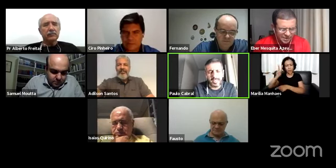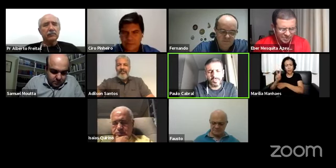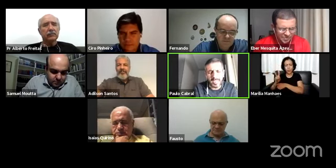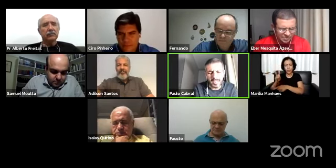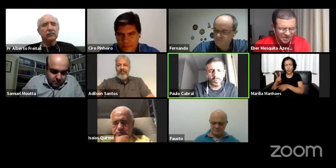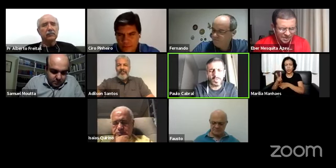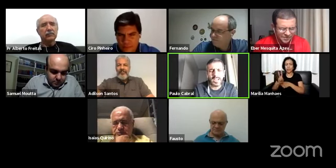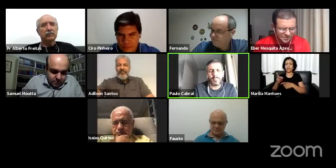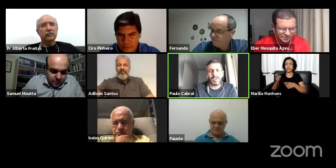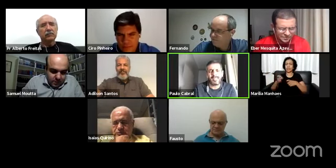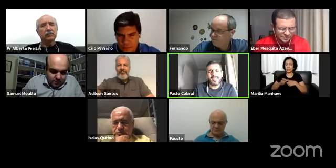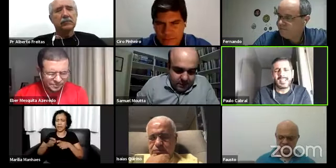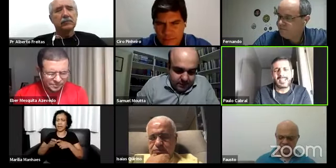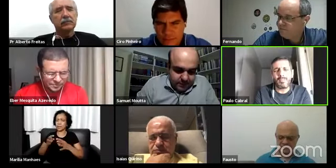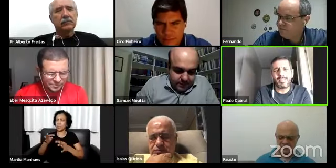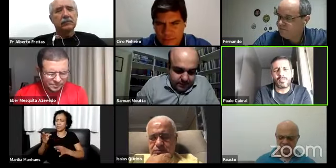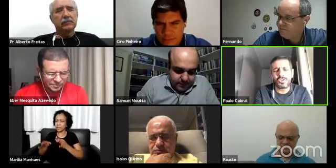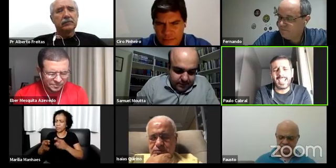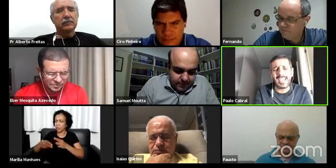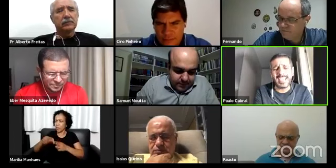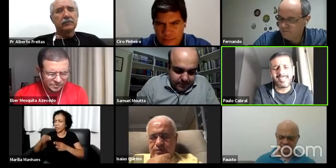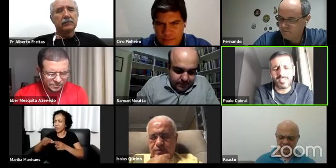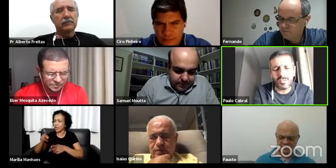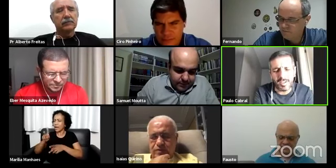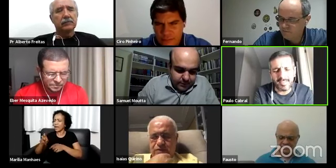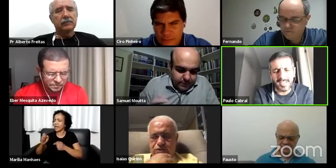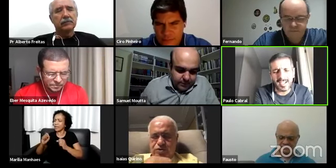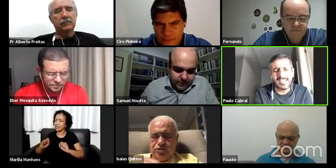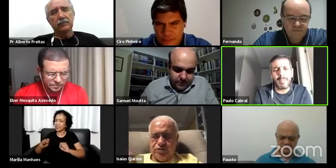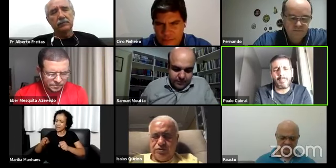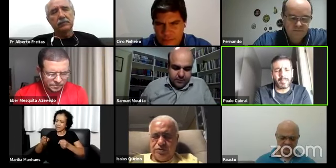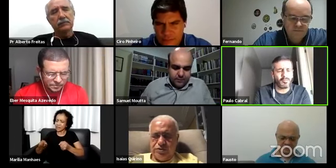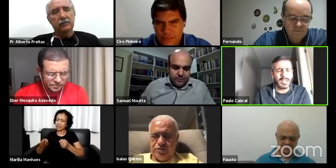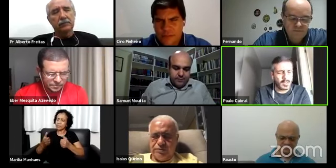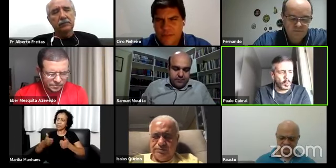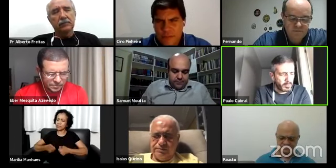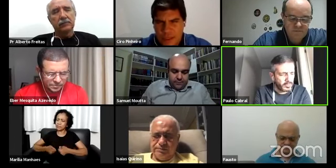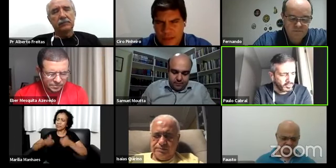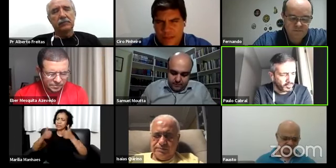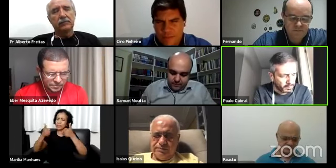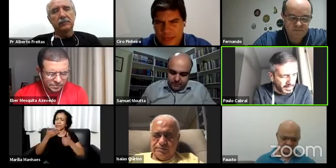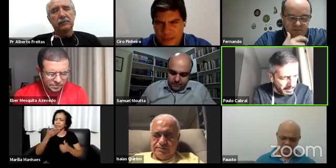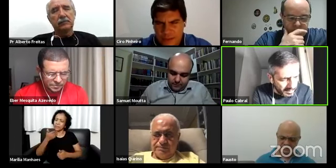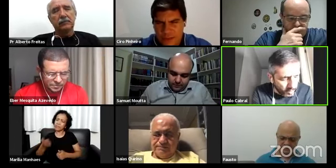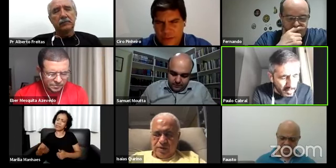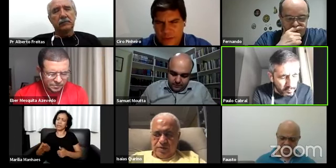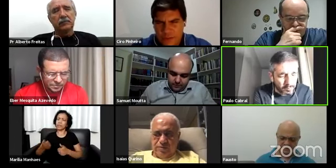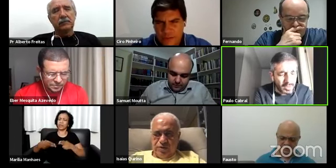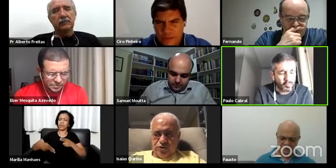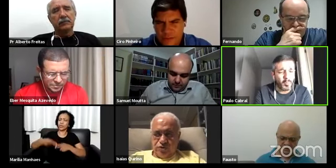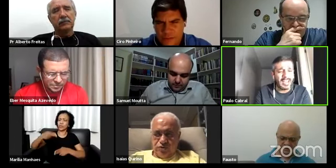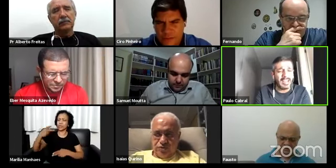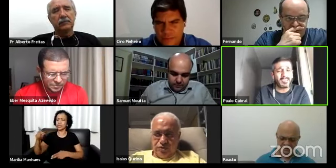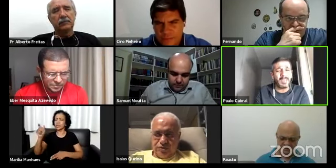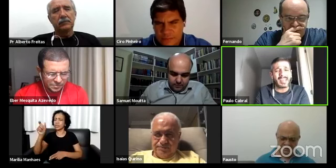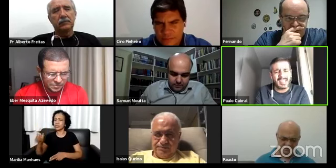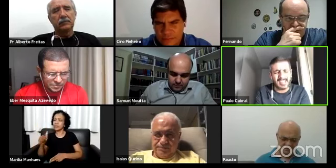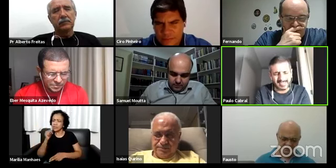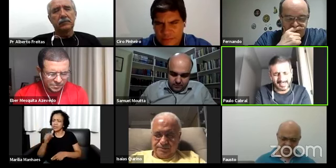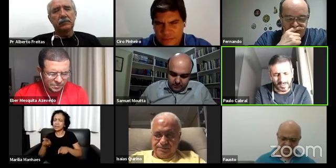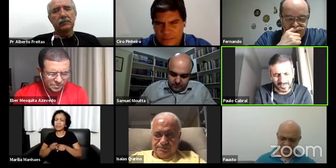o procedimento, que ela possa ter uma cirurgia exitosa e abençoada em nome de Jesus, Pai. Também oramos pelas